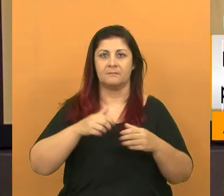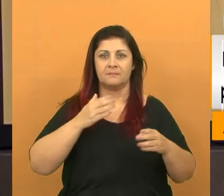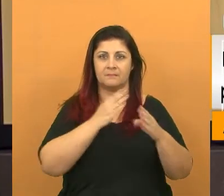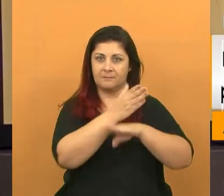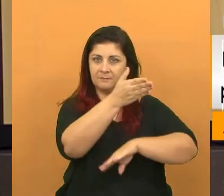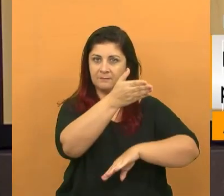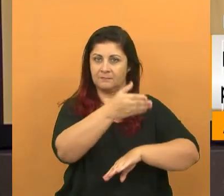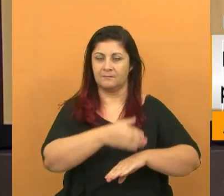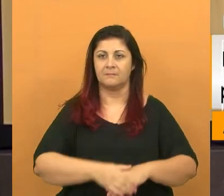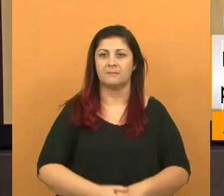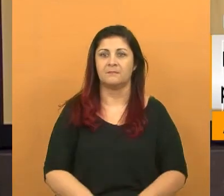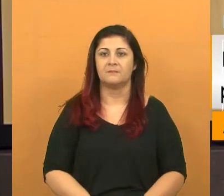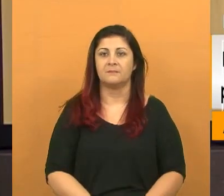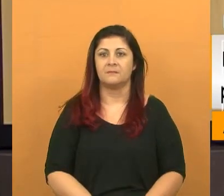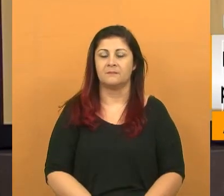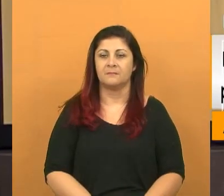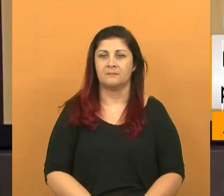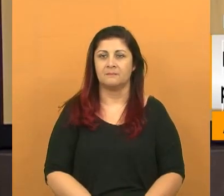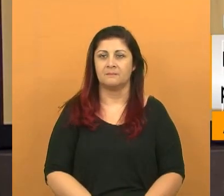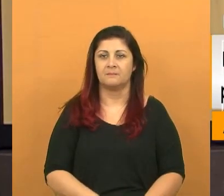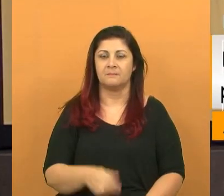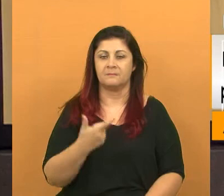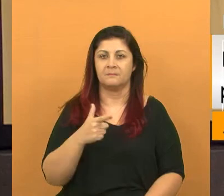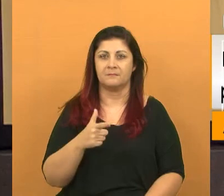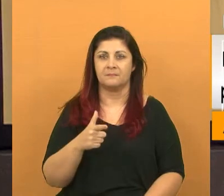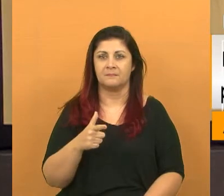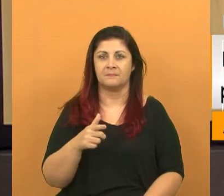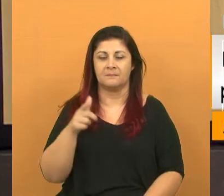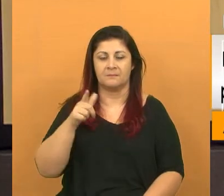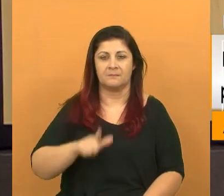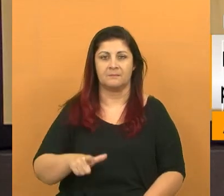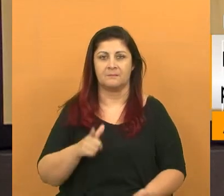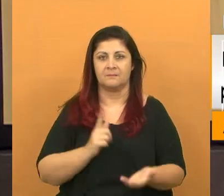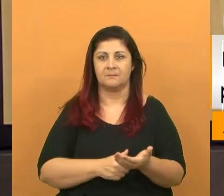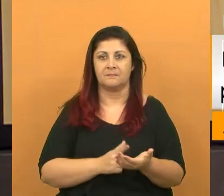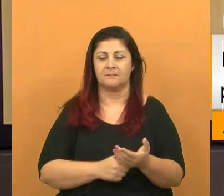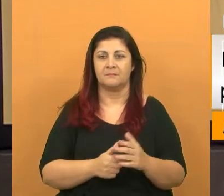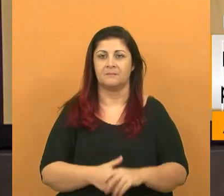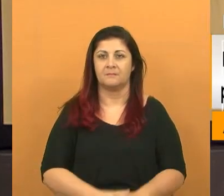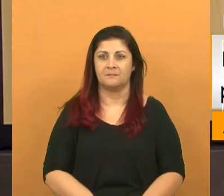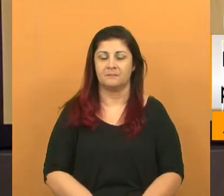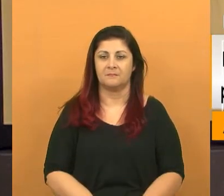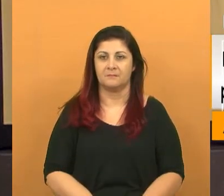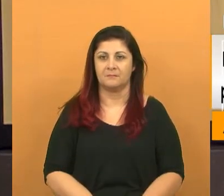Próximo projeto. Presidente, não temos mais projetos para serem votados nessa sessão.